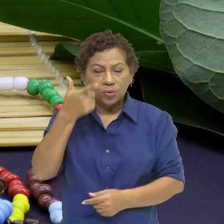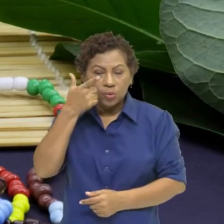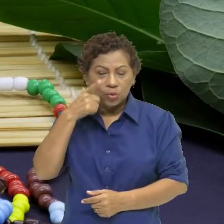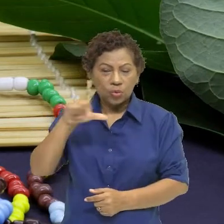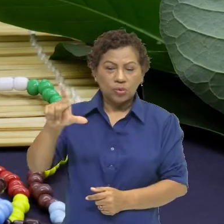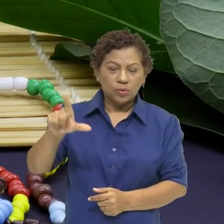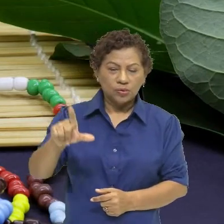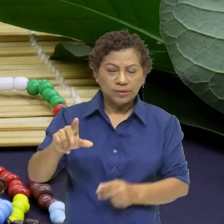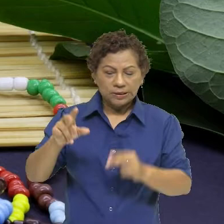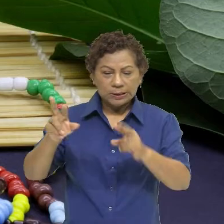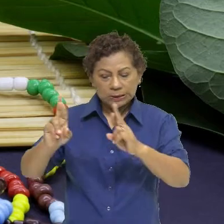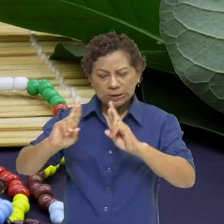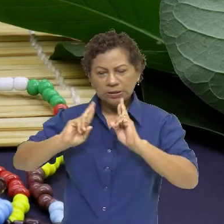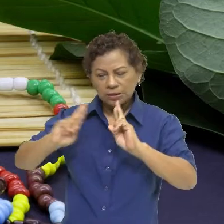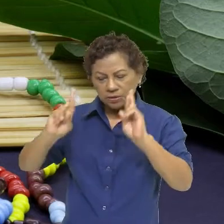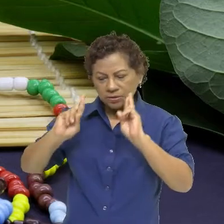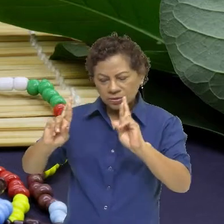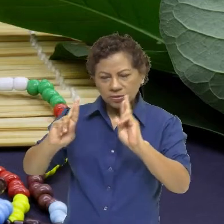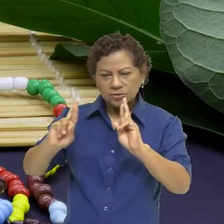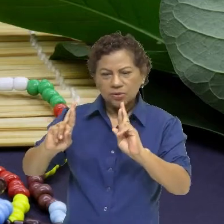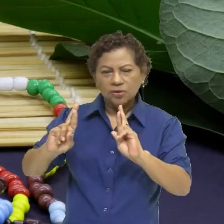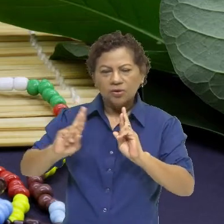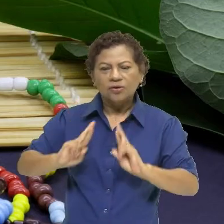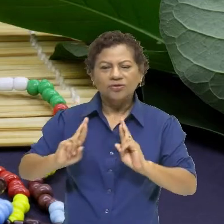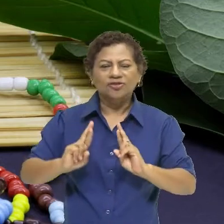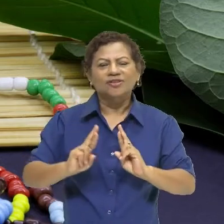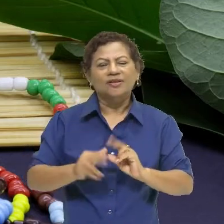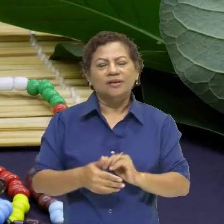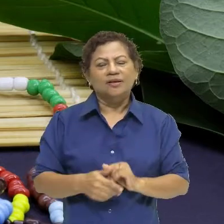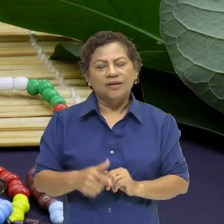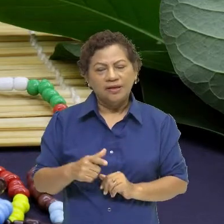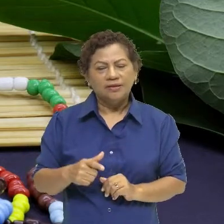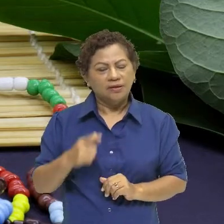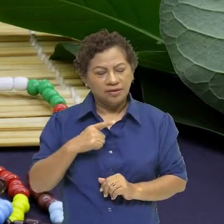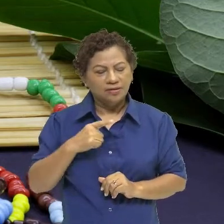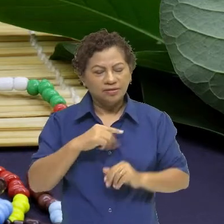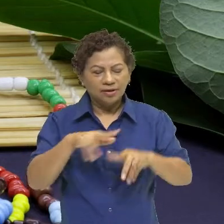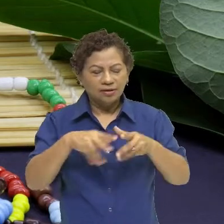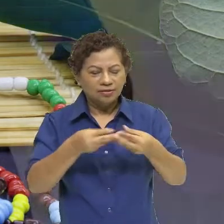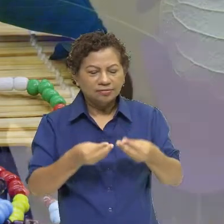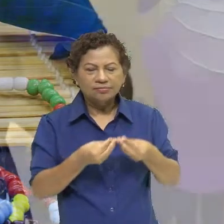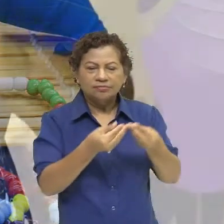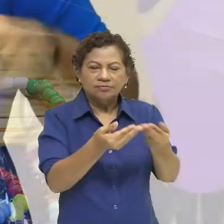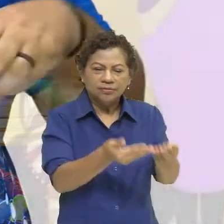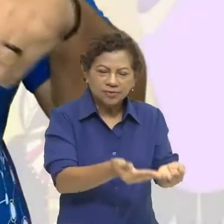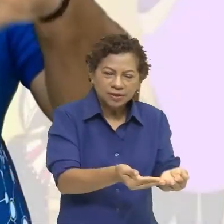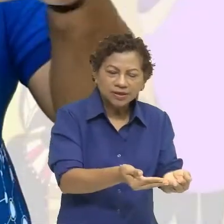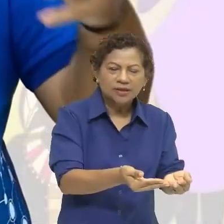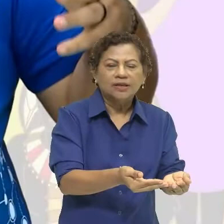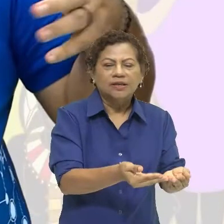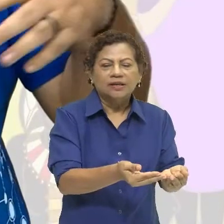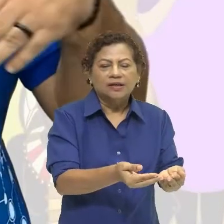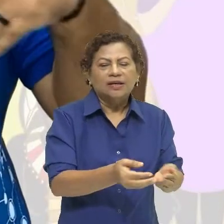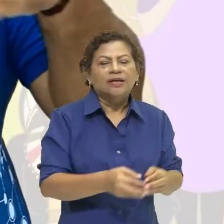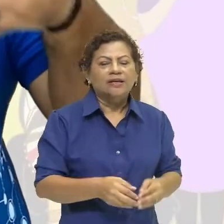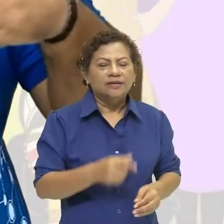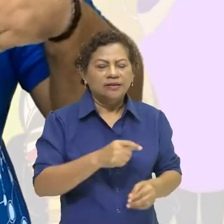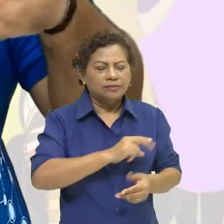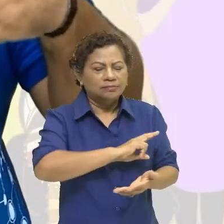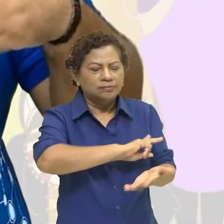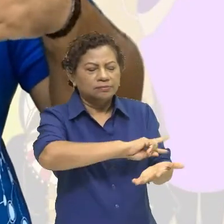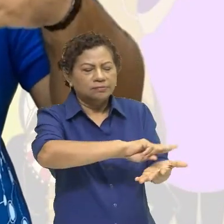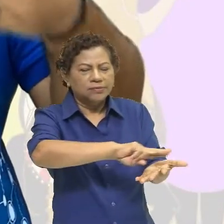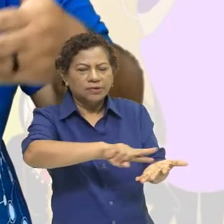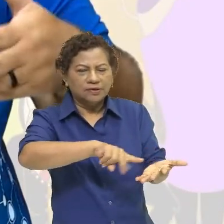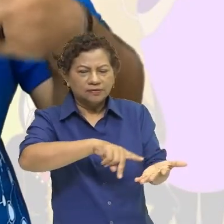resgate pelas faltas aos preceitos religiosos. E é desses alimentos que são preparados grandes banquetes de refeições para